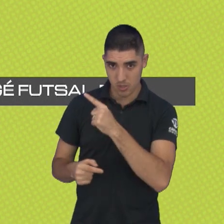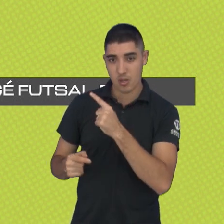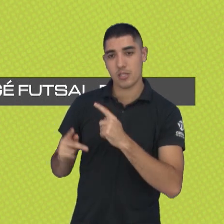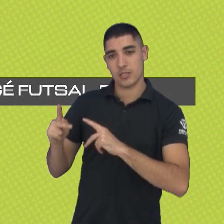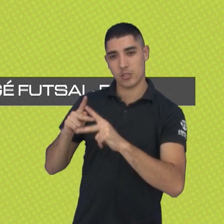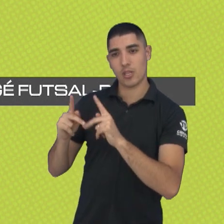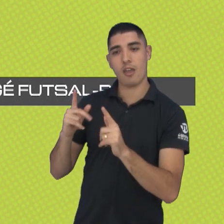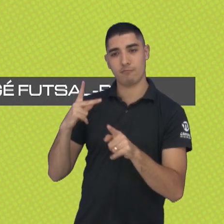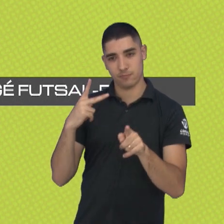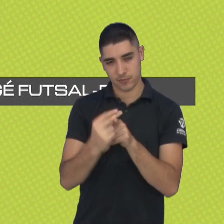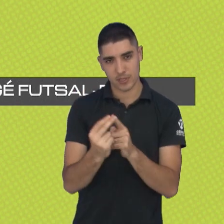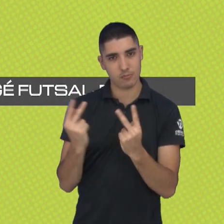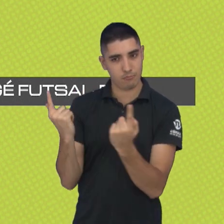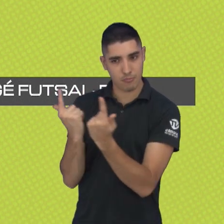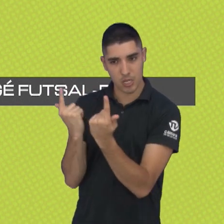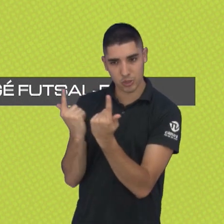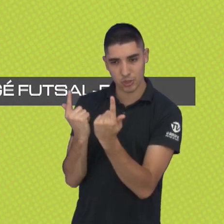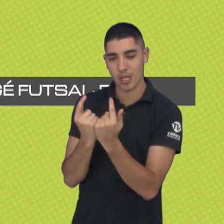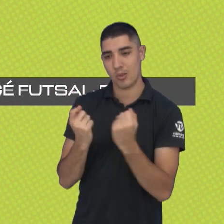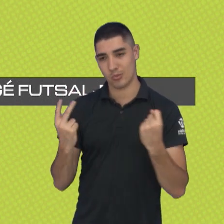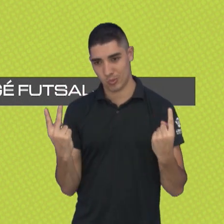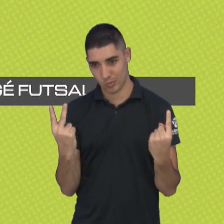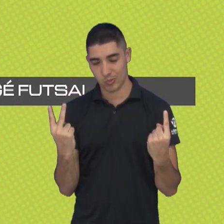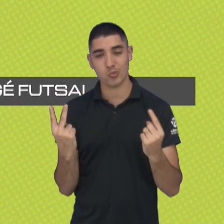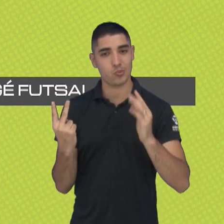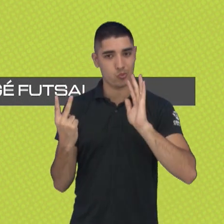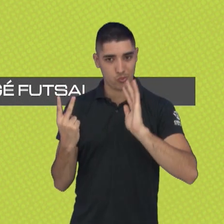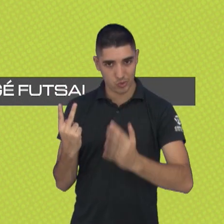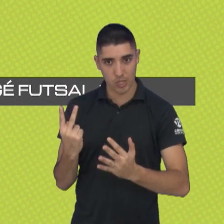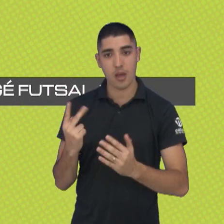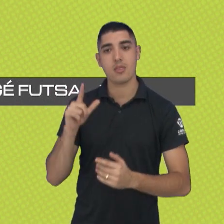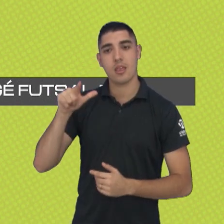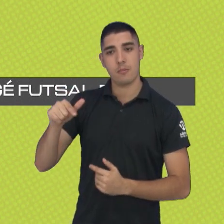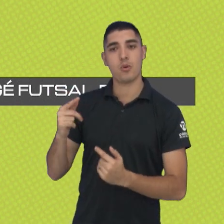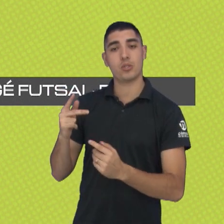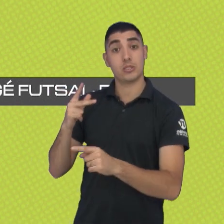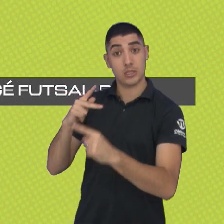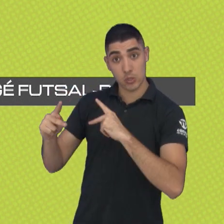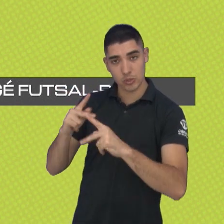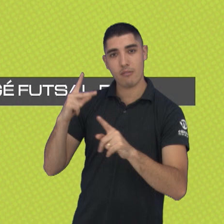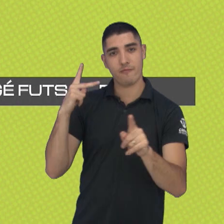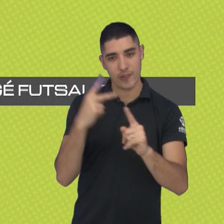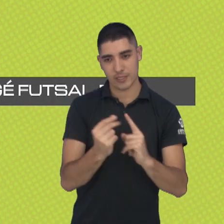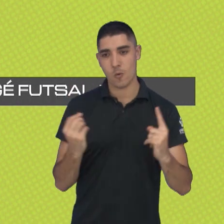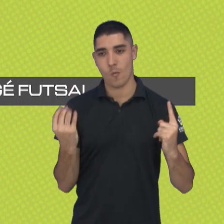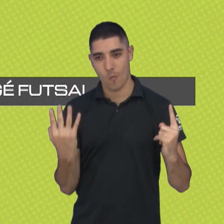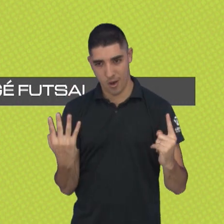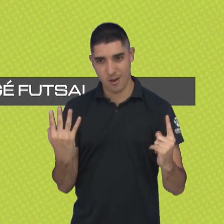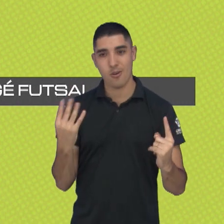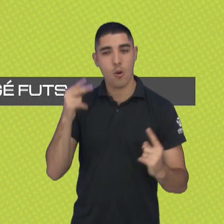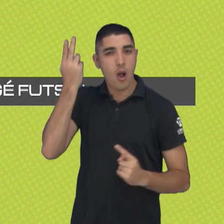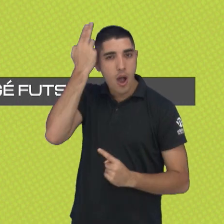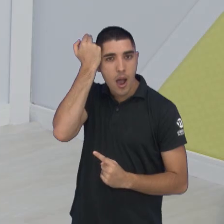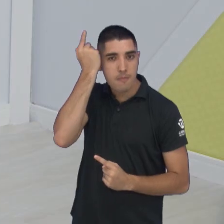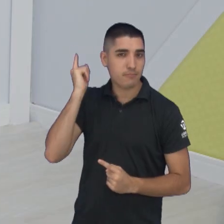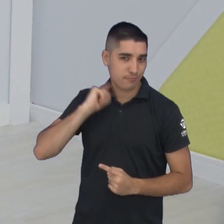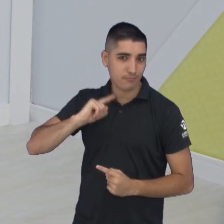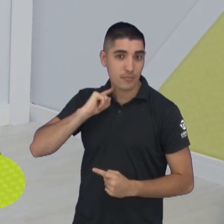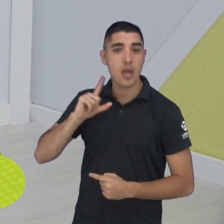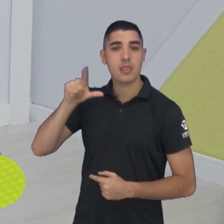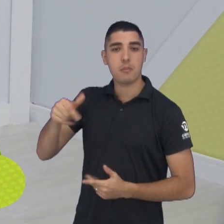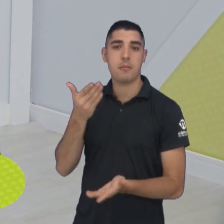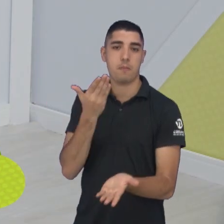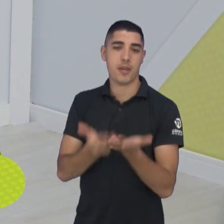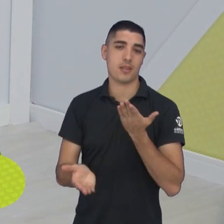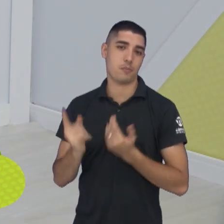Magé, 4-1 em cima do América, 4-0 para o Minas na decisiva, e disputou o 3º lugar, 8-1 em cima do Magé. A próxima